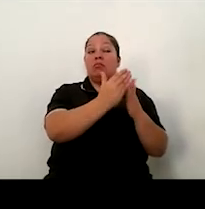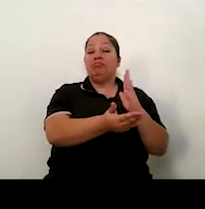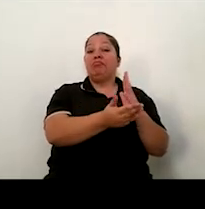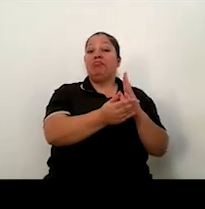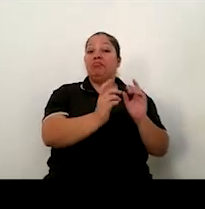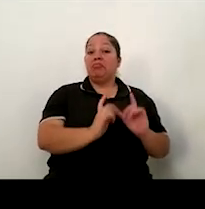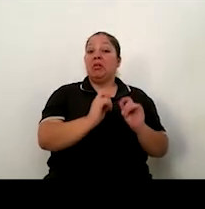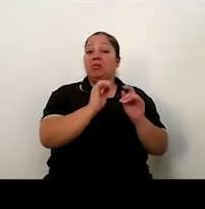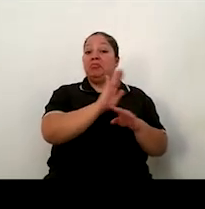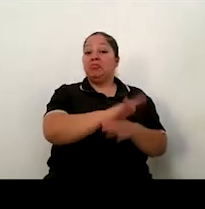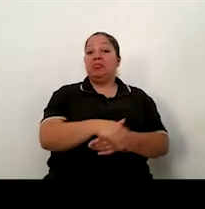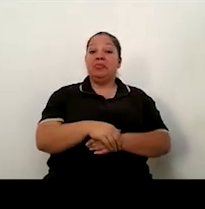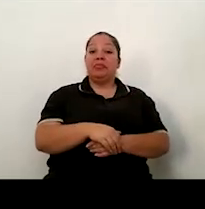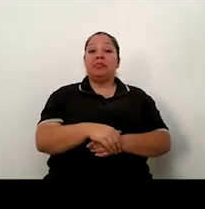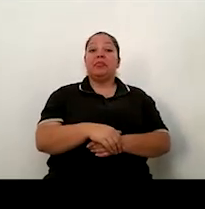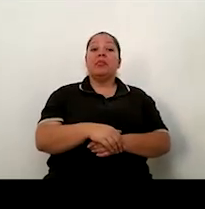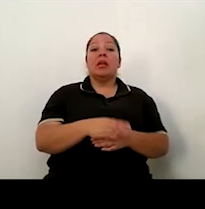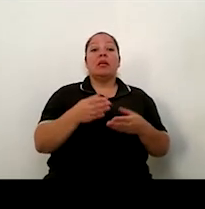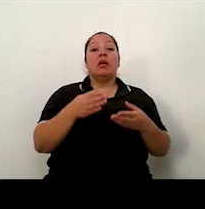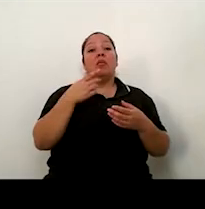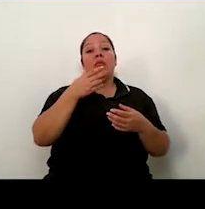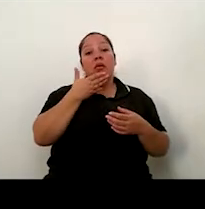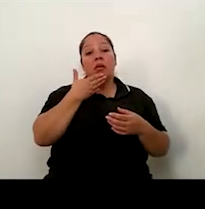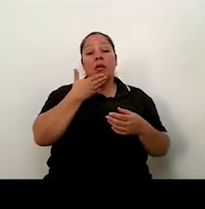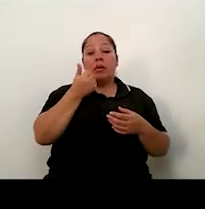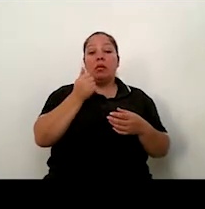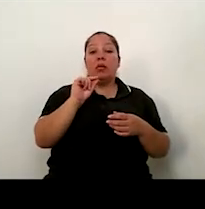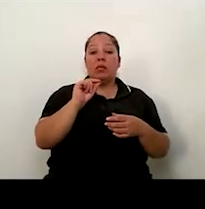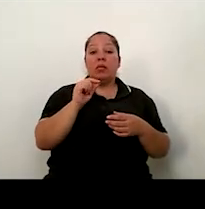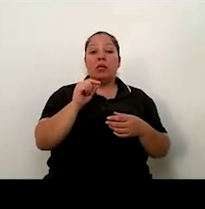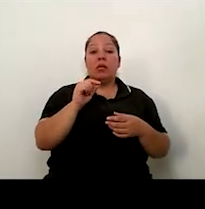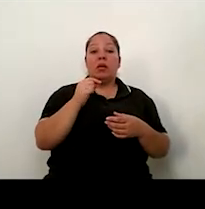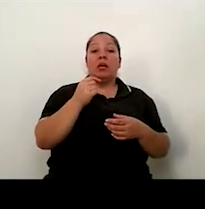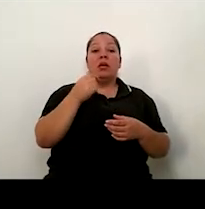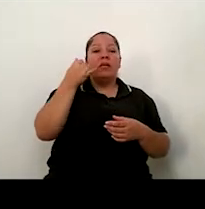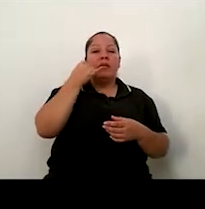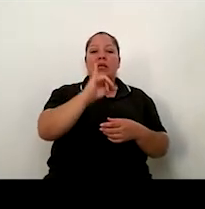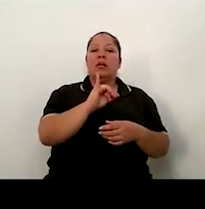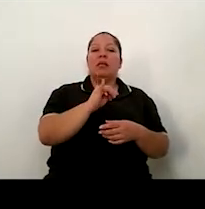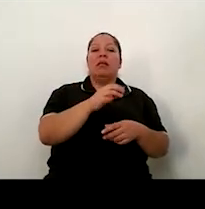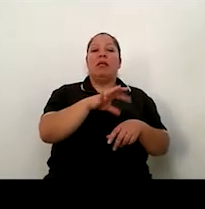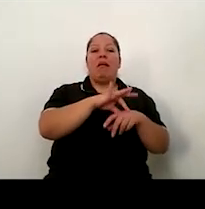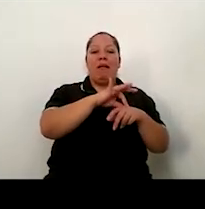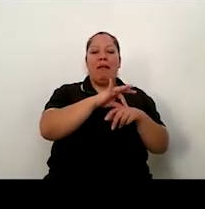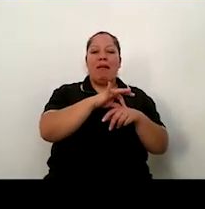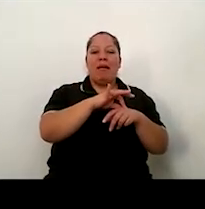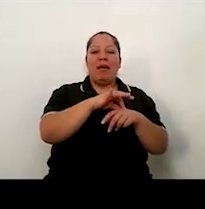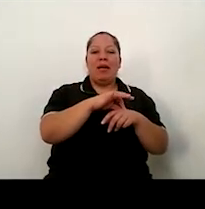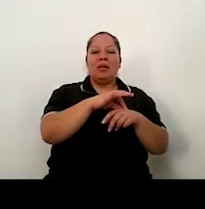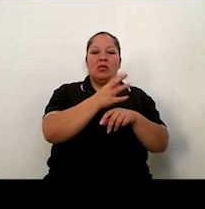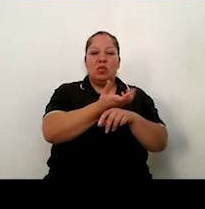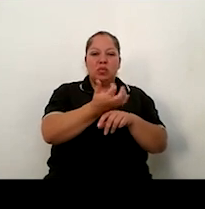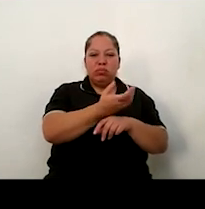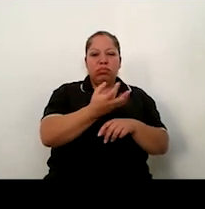ou mesmo assadas em forno, tá? Sempre que for preparar o frango antes de cozinhar, tirar